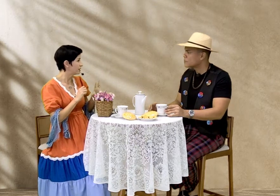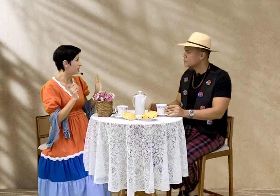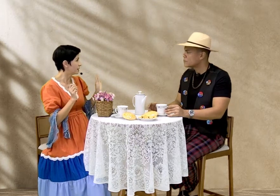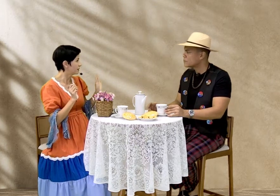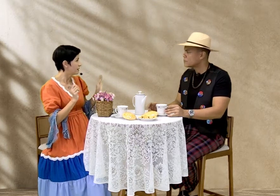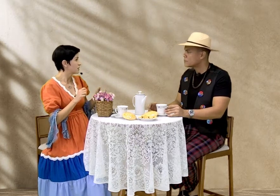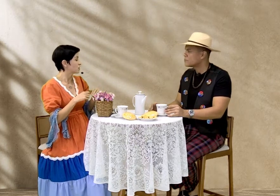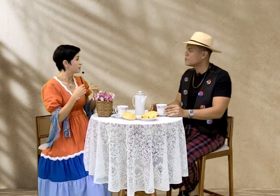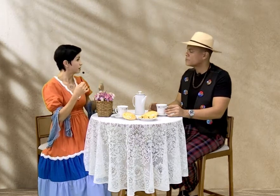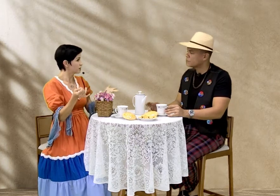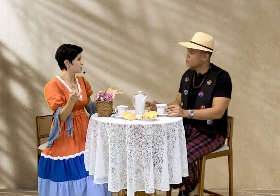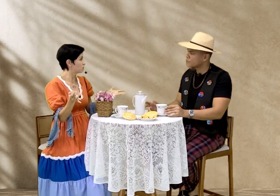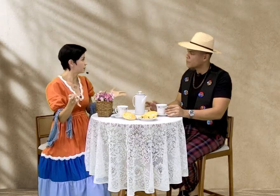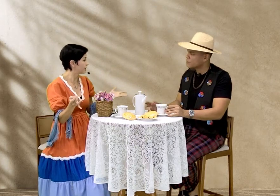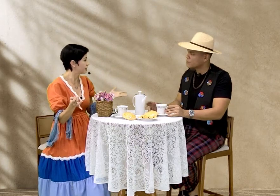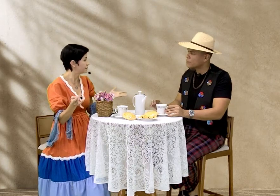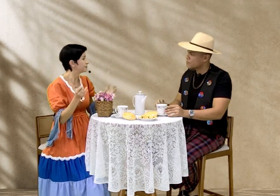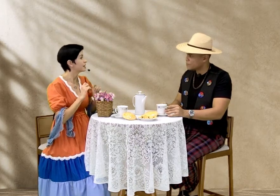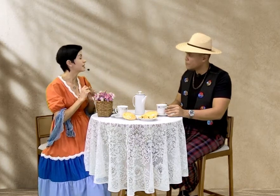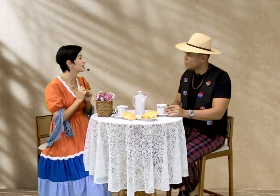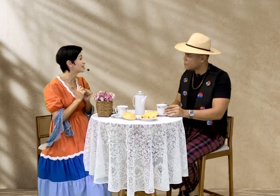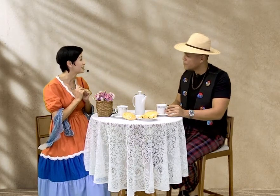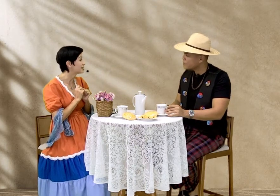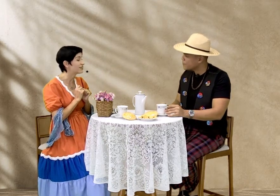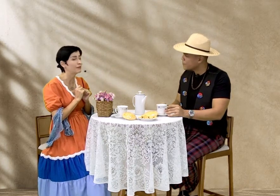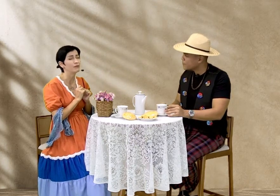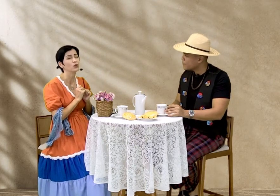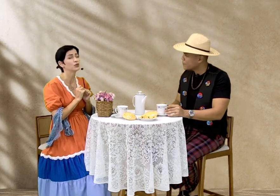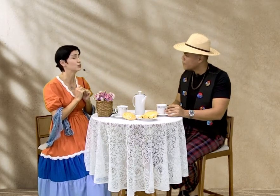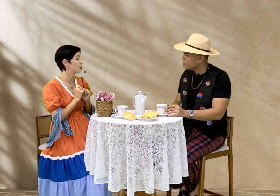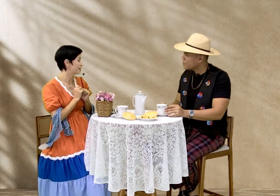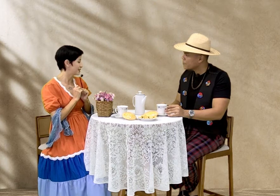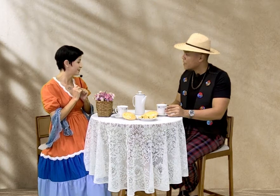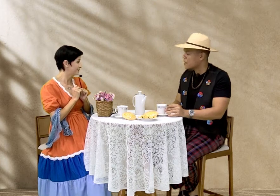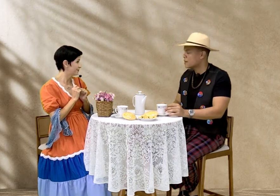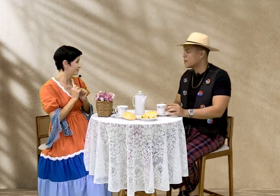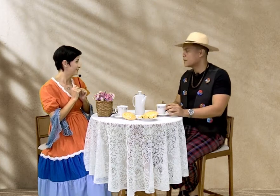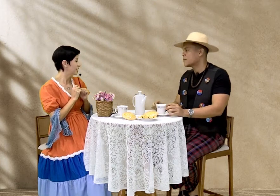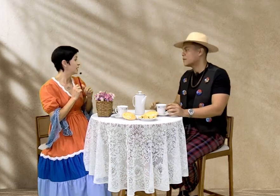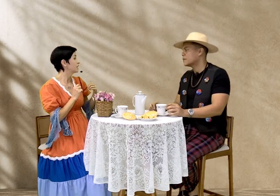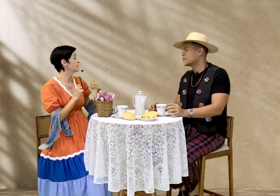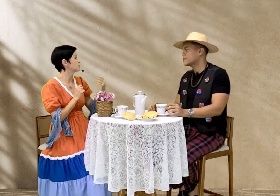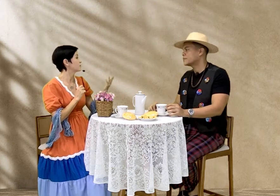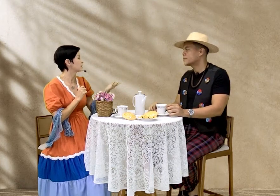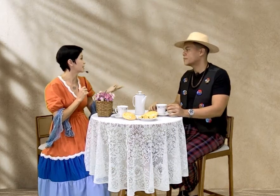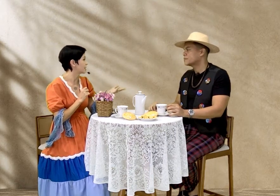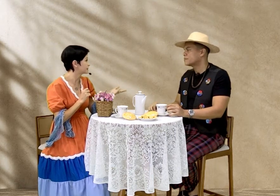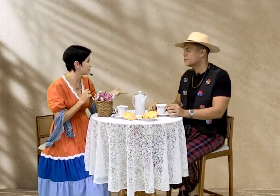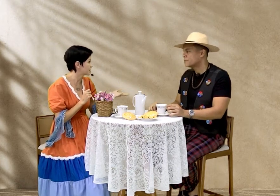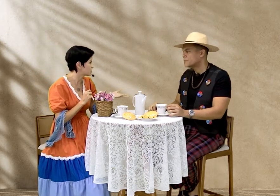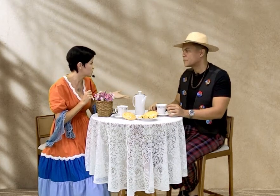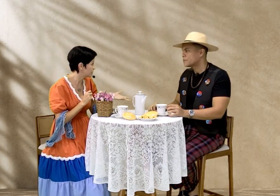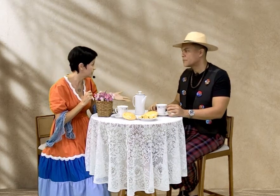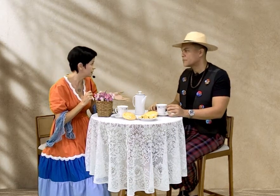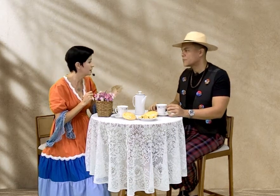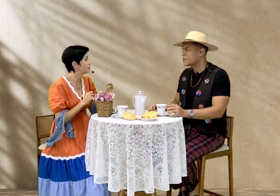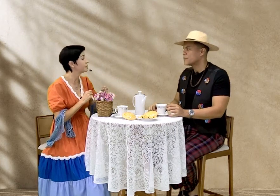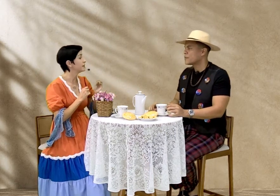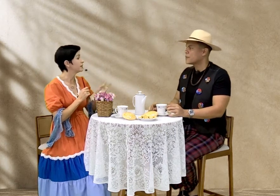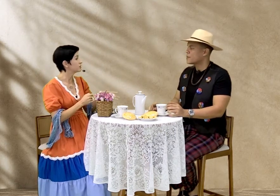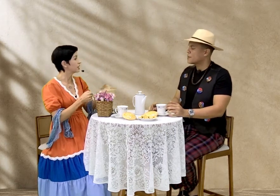não tinha ninguém, só tinha essa sobrinha. E essa tia estava muito doente. E ela escreveu essa carta para essa